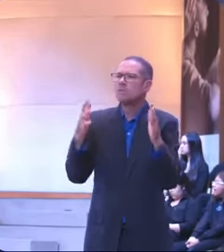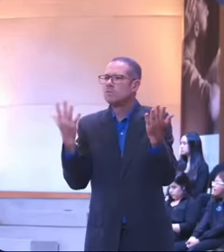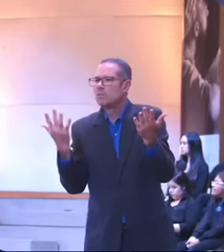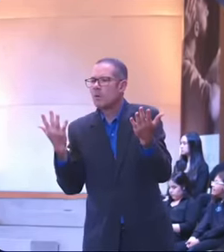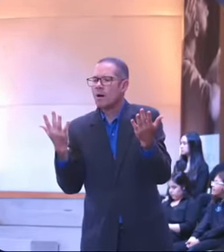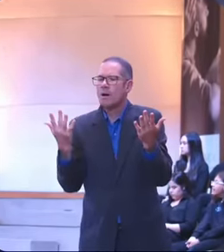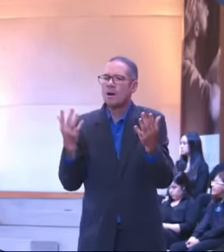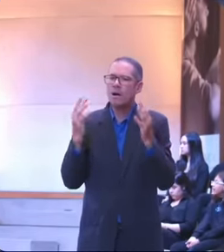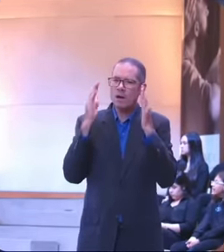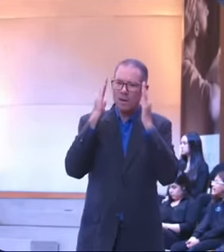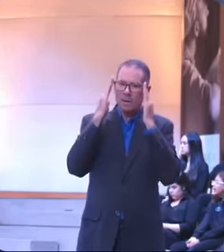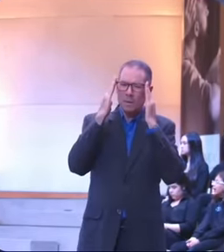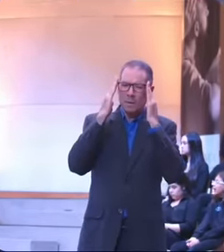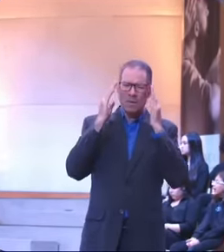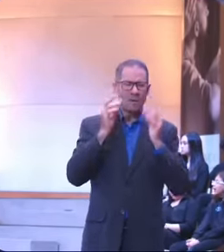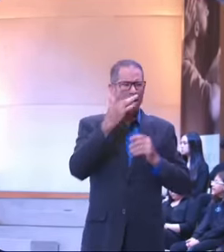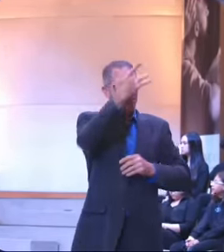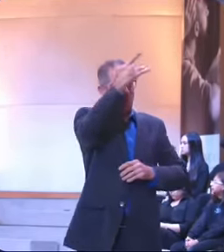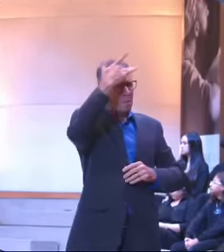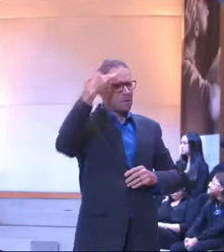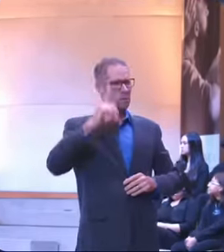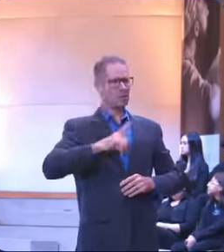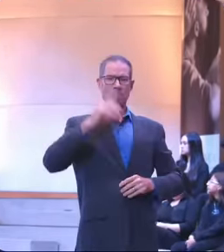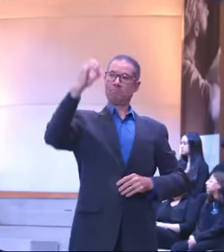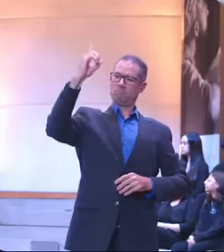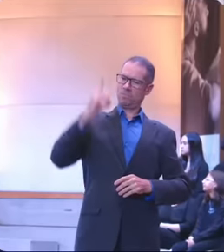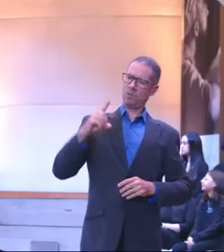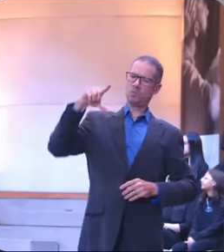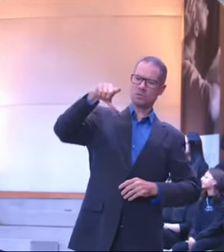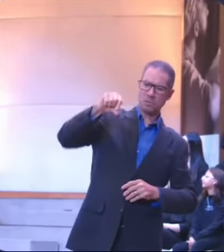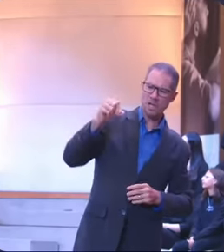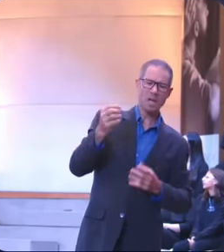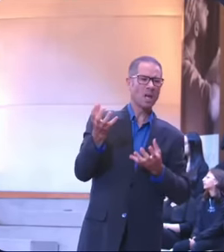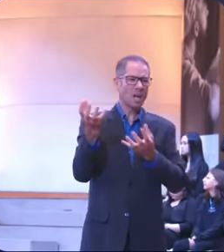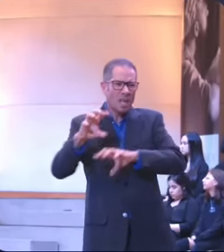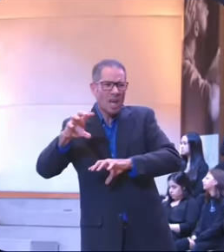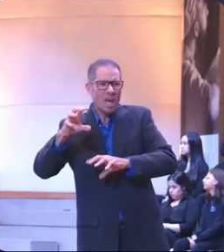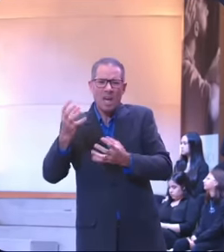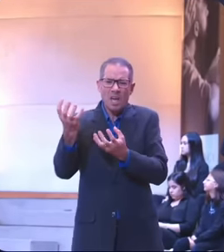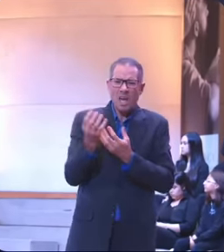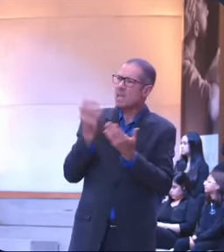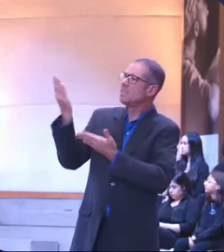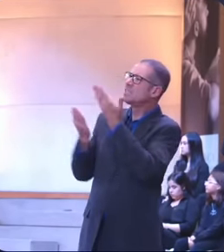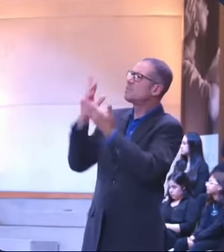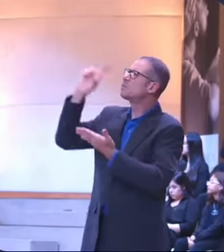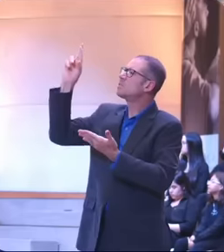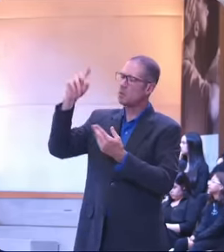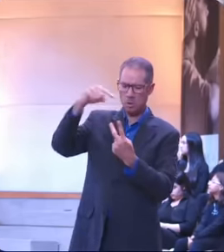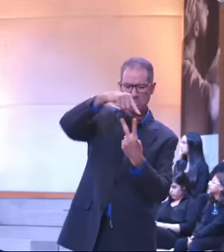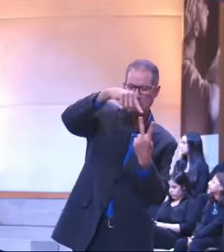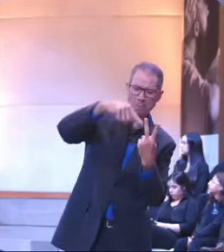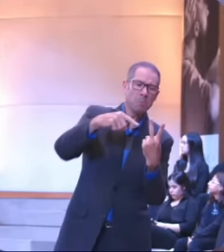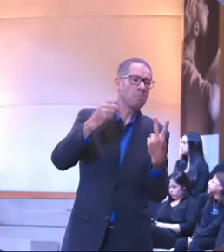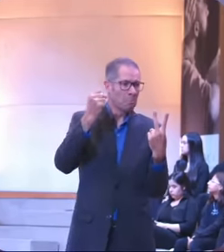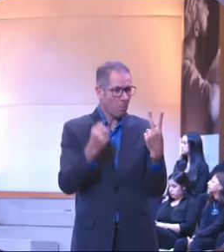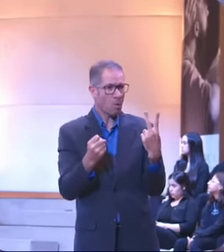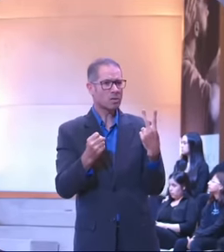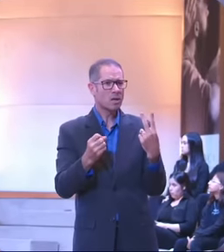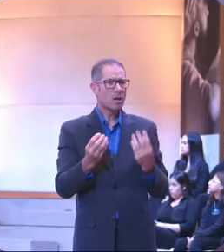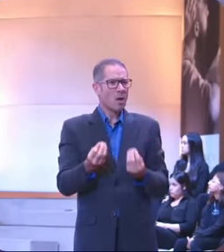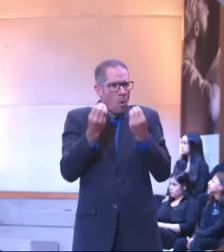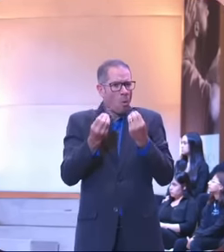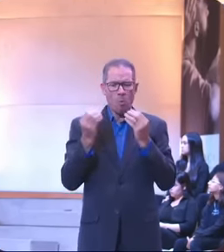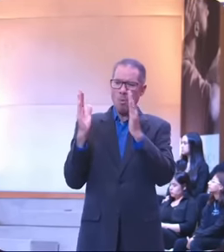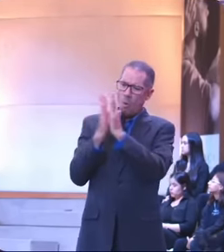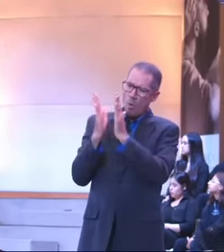Afinal de contas, as pessoas têm o direito de escolher se querem ou não servir ao Senhor. Mas sabe como é que eu oro